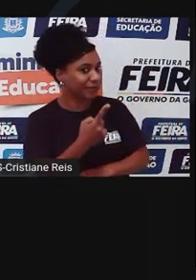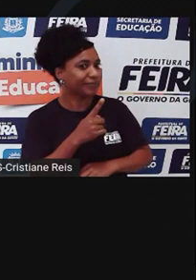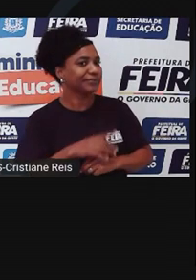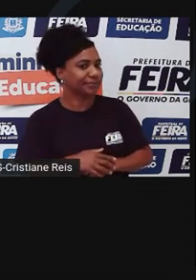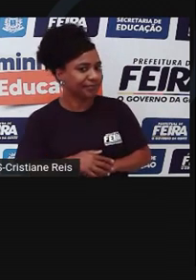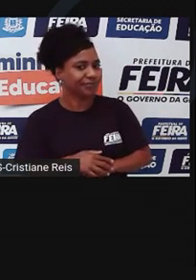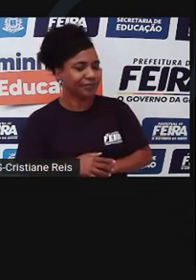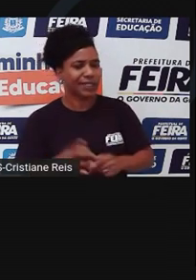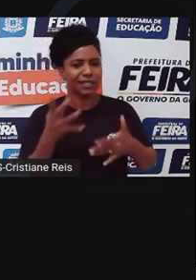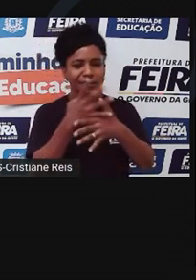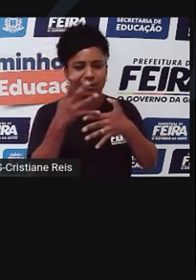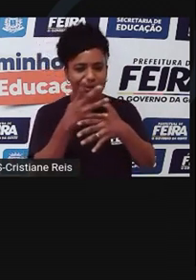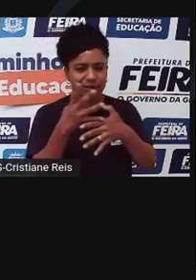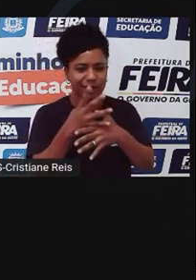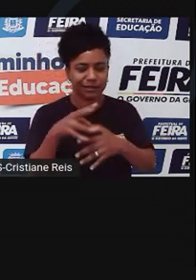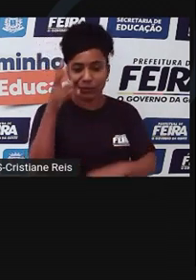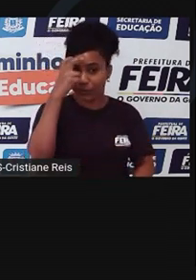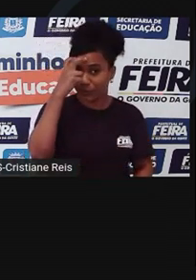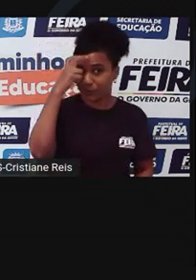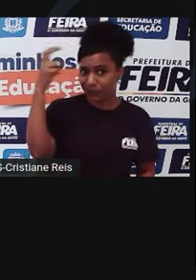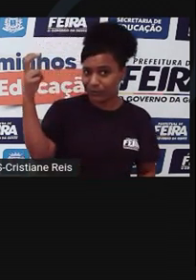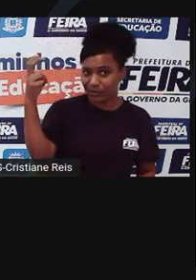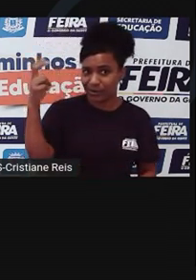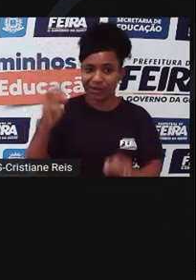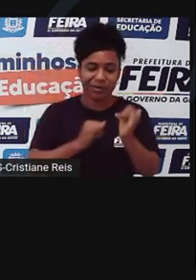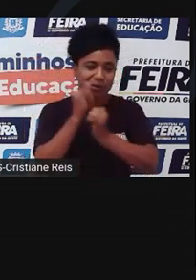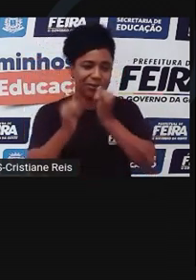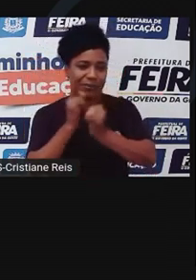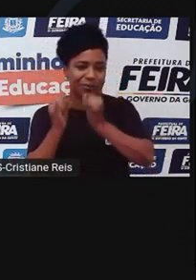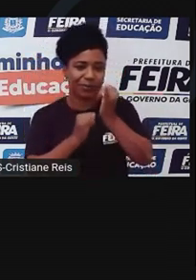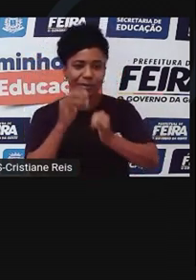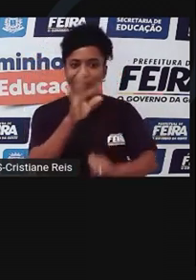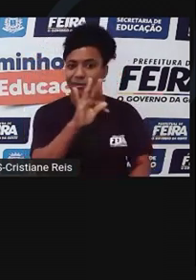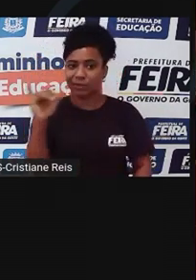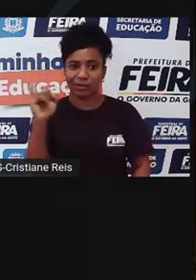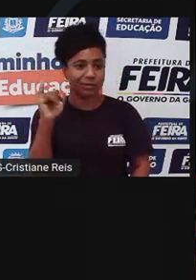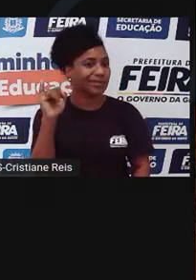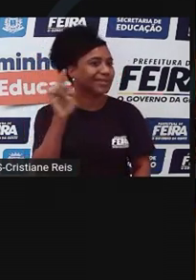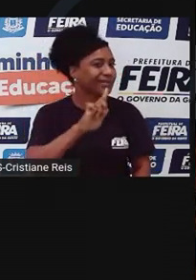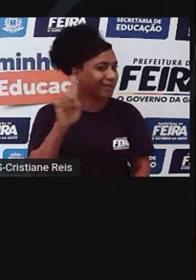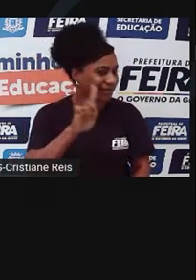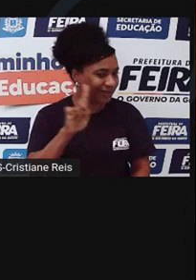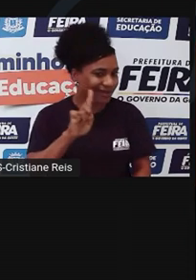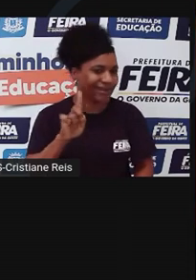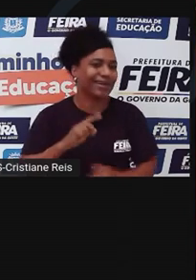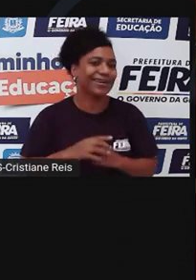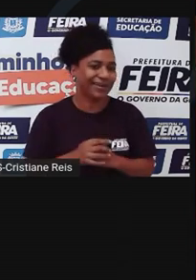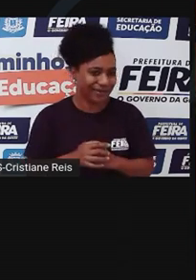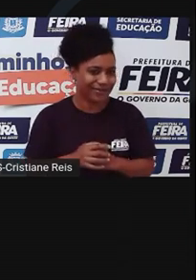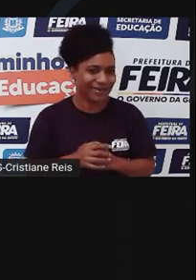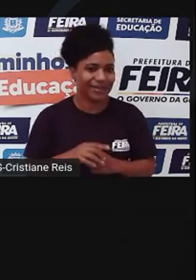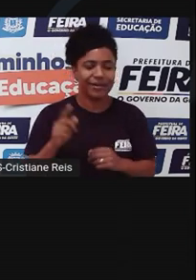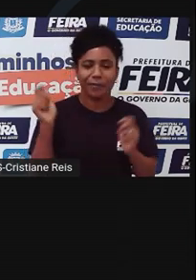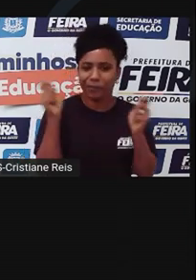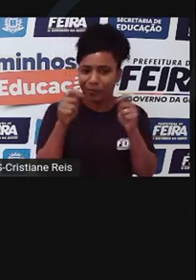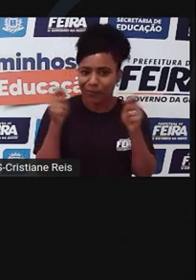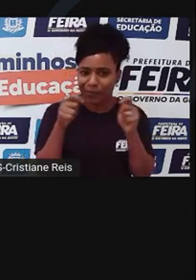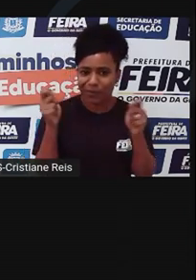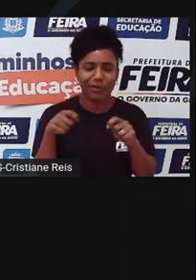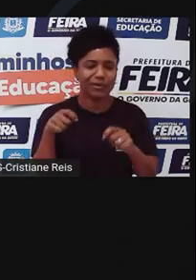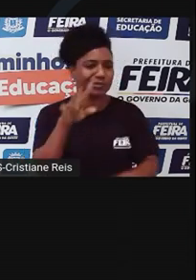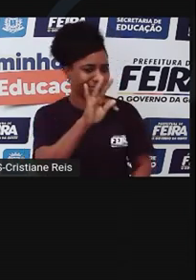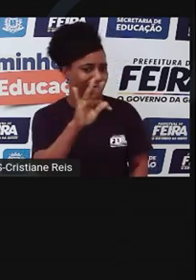do termo cidade inteligente não tem nada a ver com o uso de inteligência artificial é claro que é sim possível utilizar inteligência